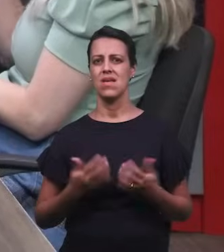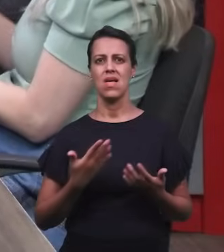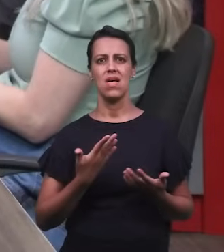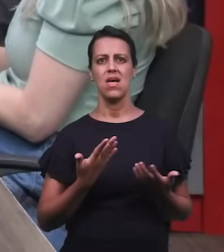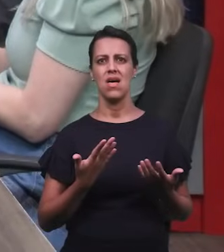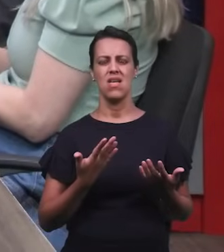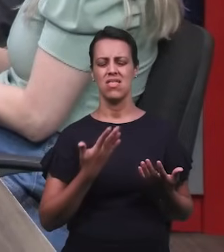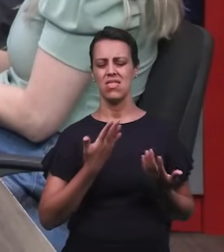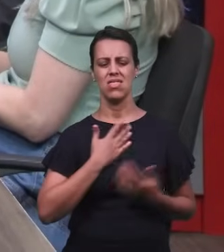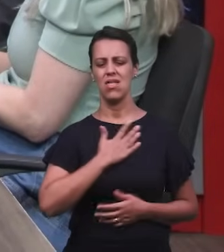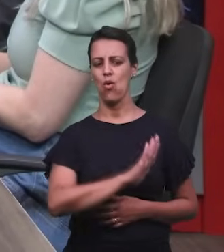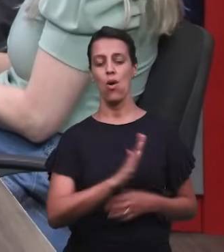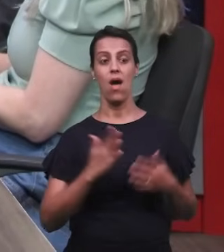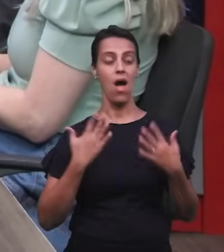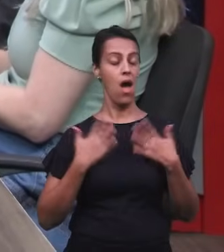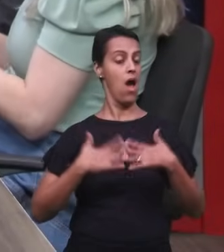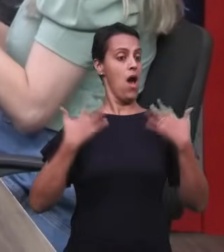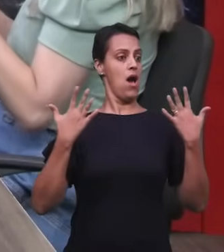né? De